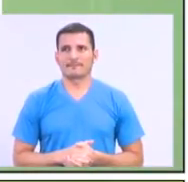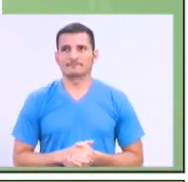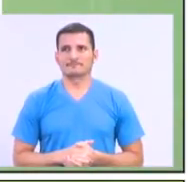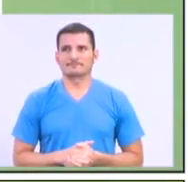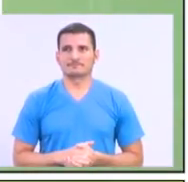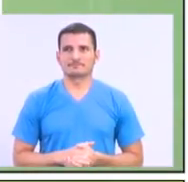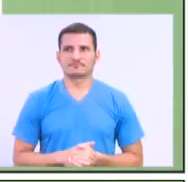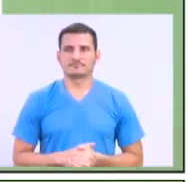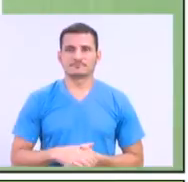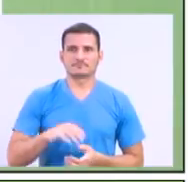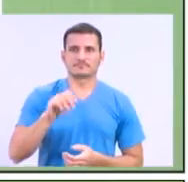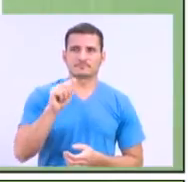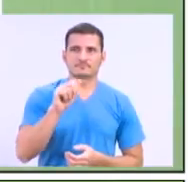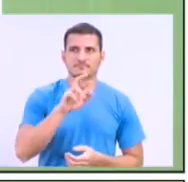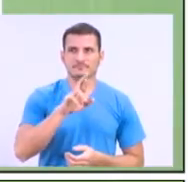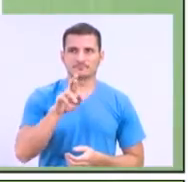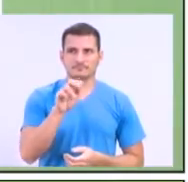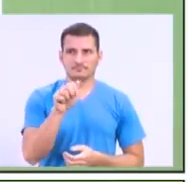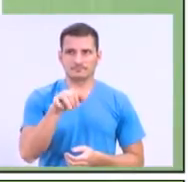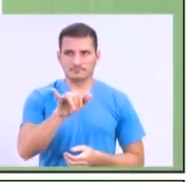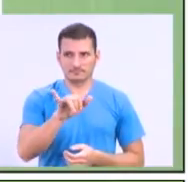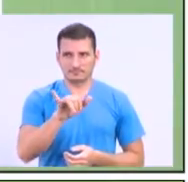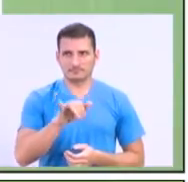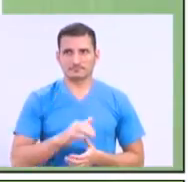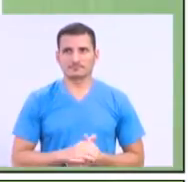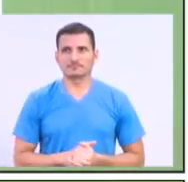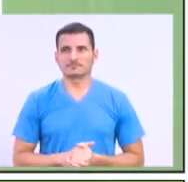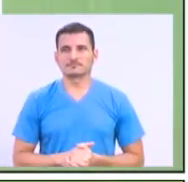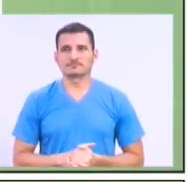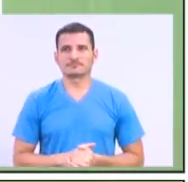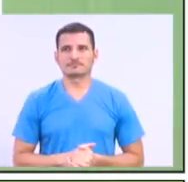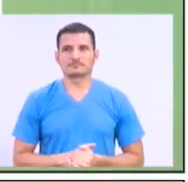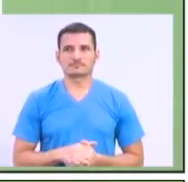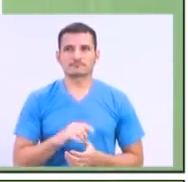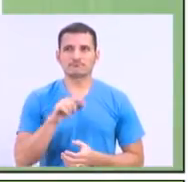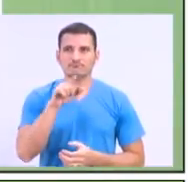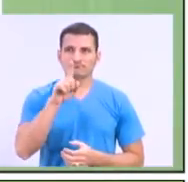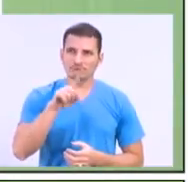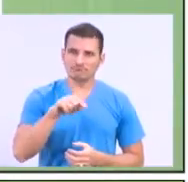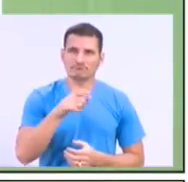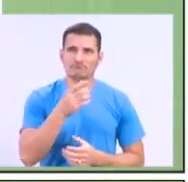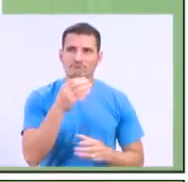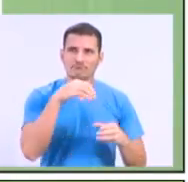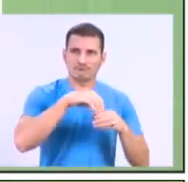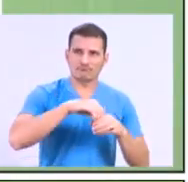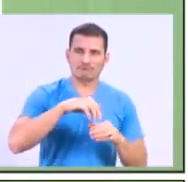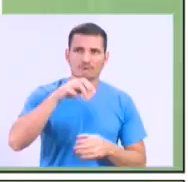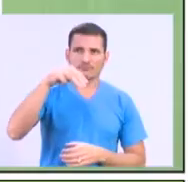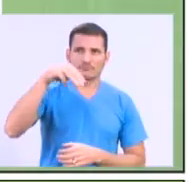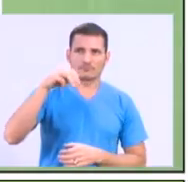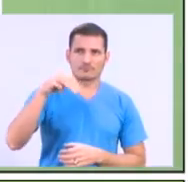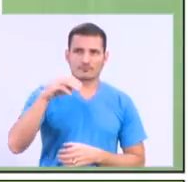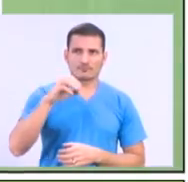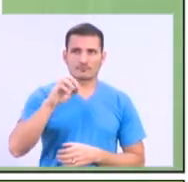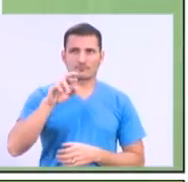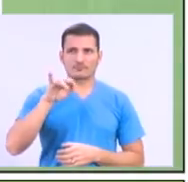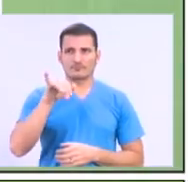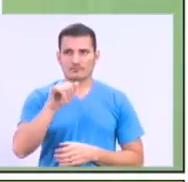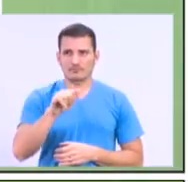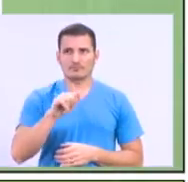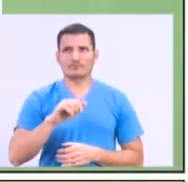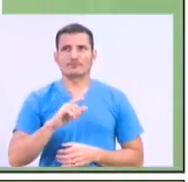Nós temos declaração de array, que nada mais é do que um espaço na memória, né, em que nós temos uma única variável